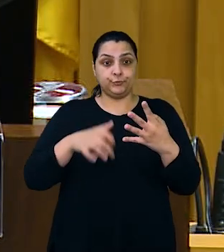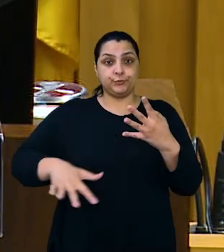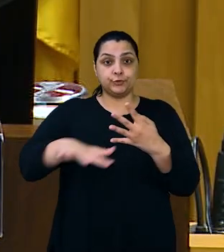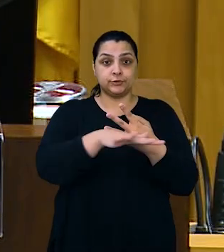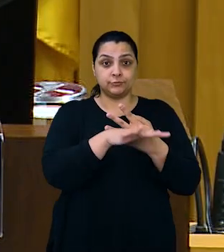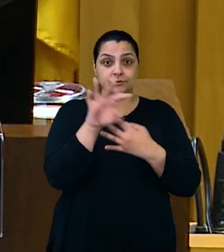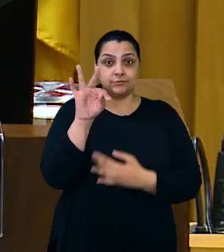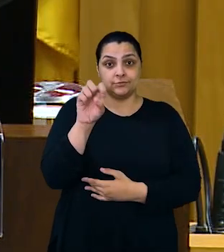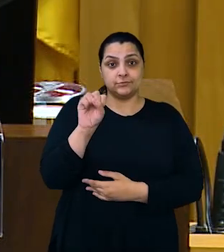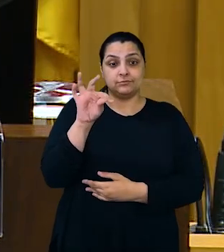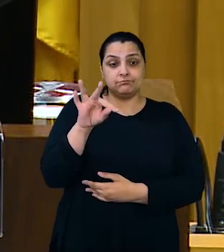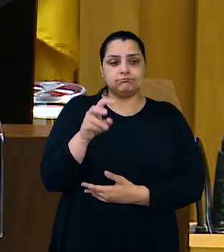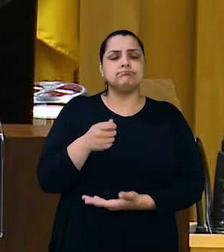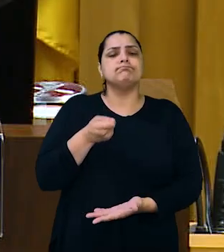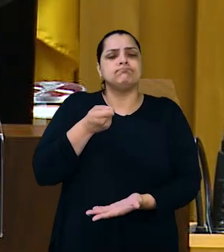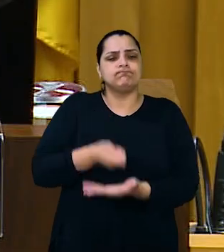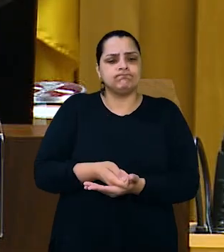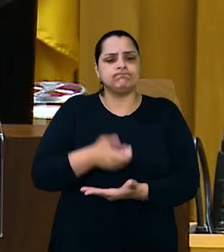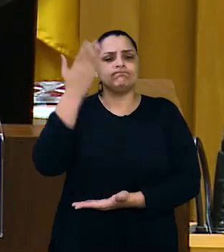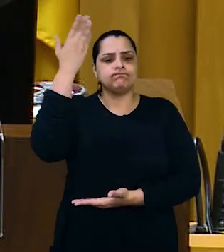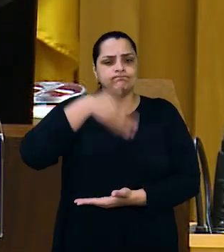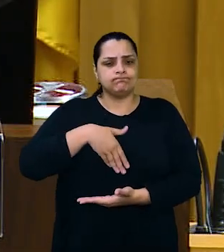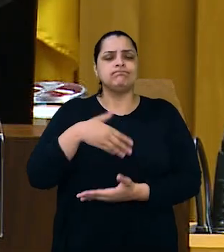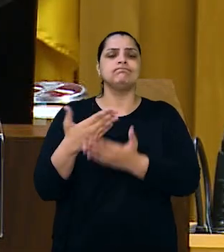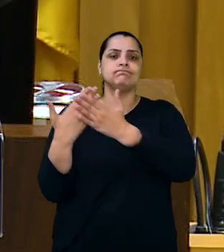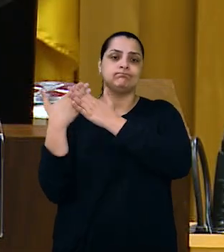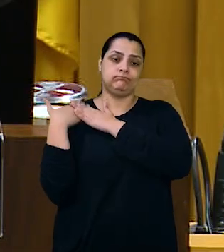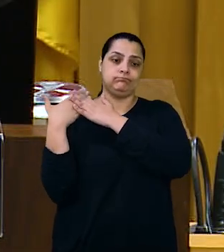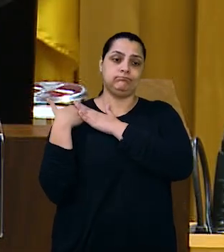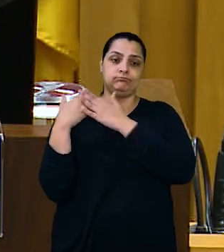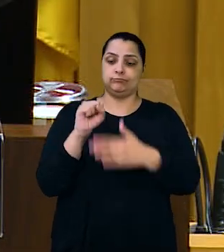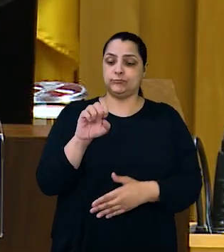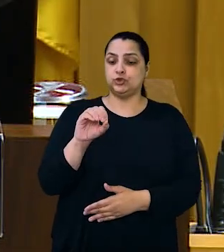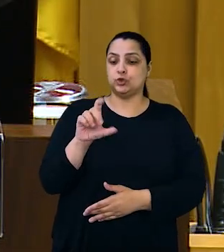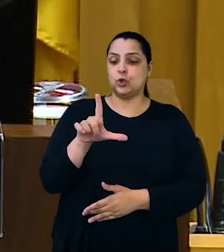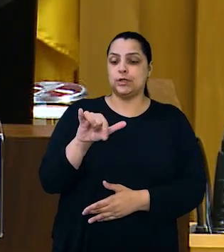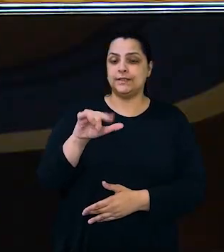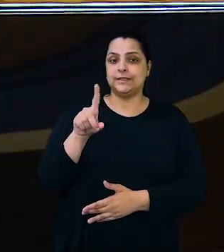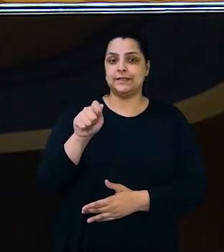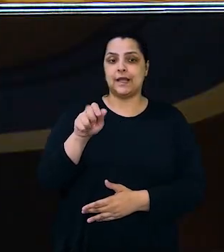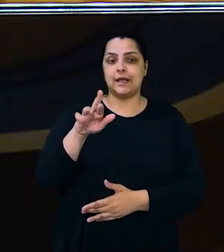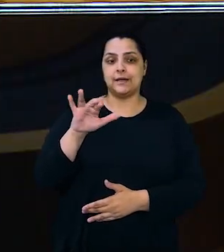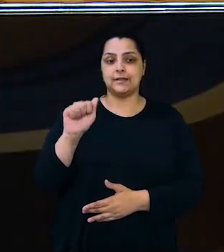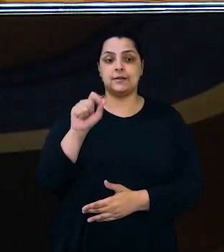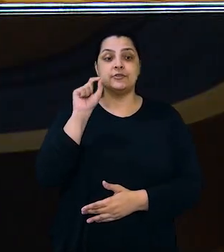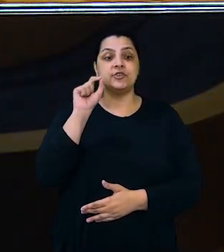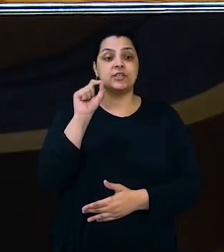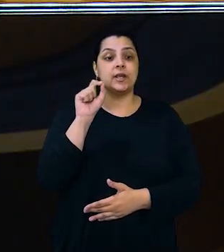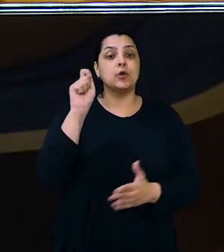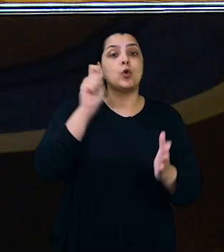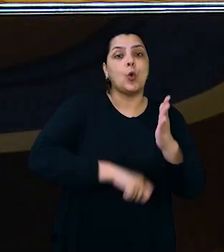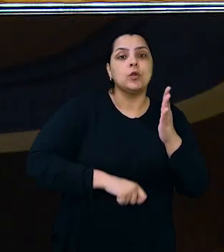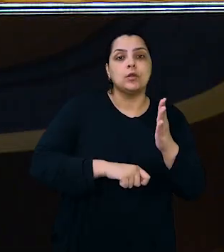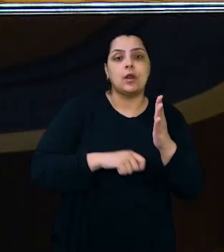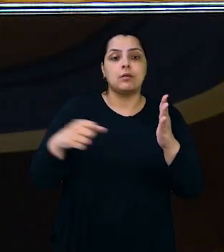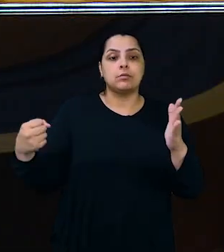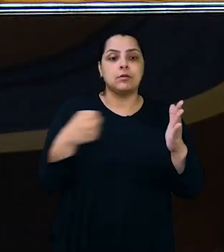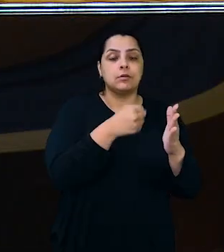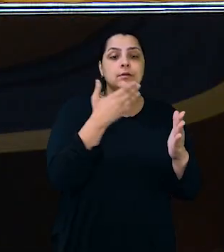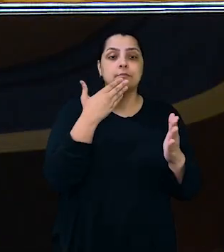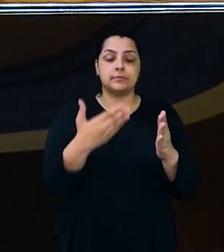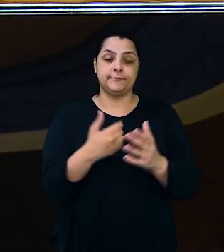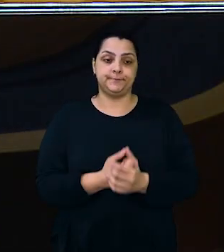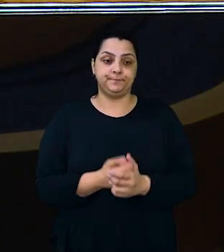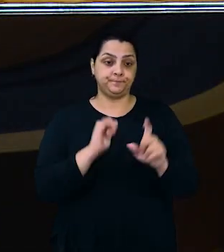da Corte é firme em reconhecer a responsabilidade solidária do tomador de serviços. De acordo